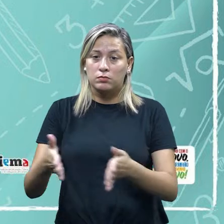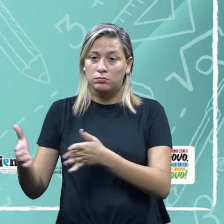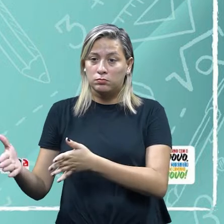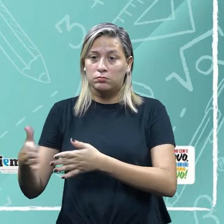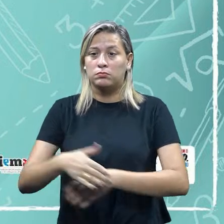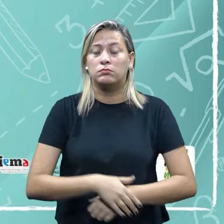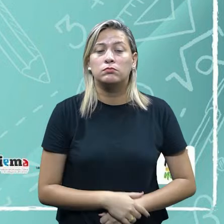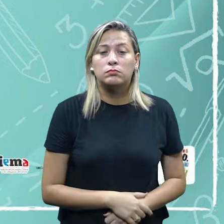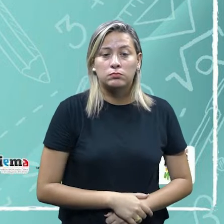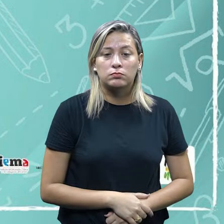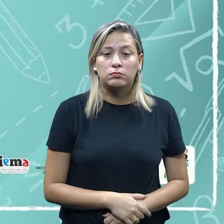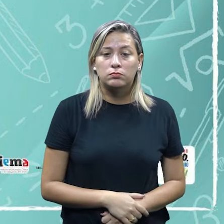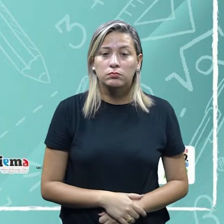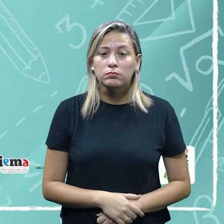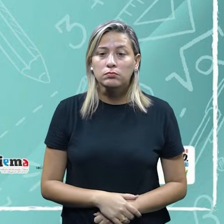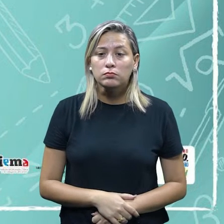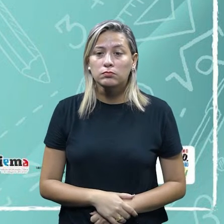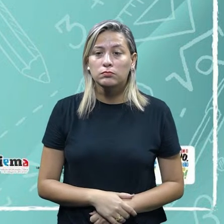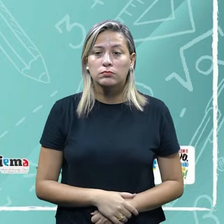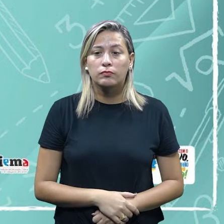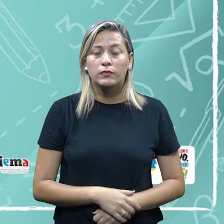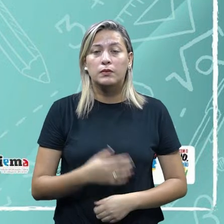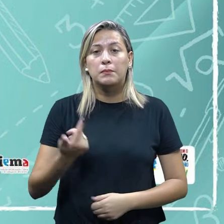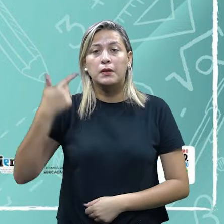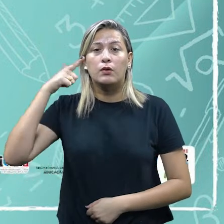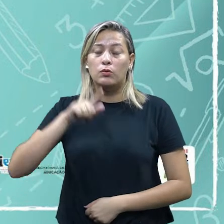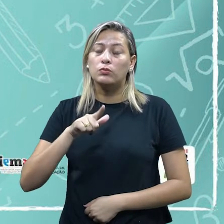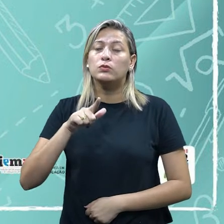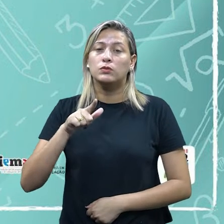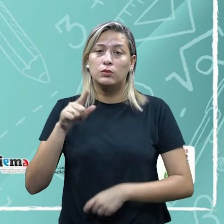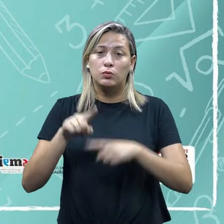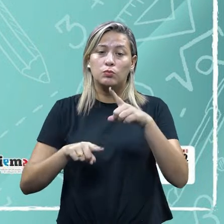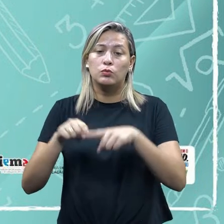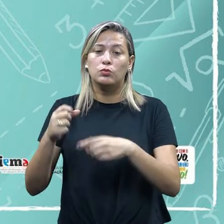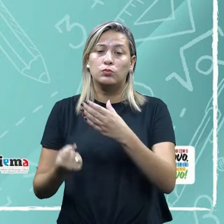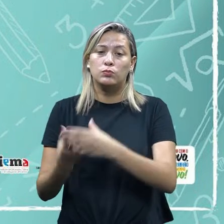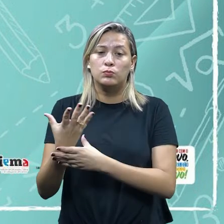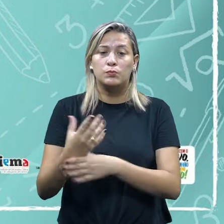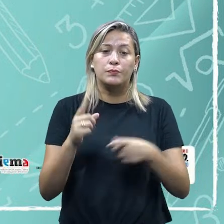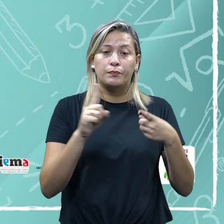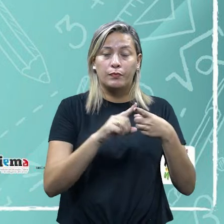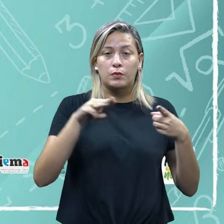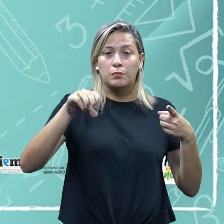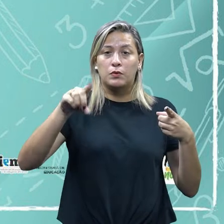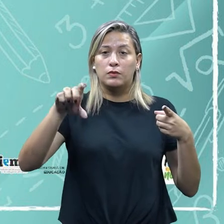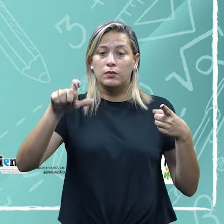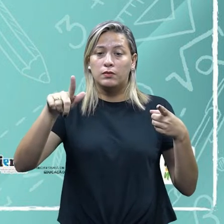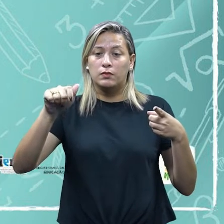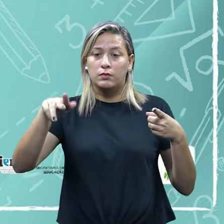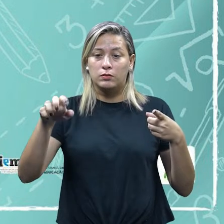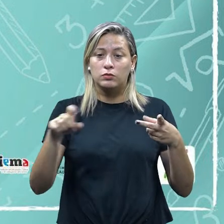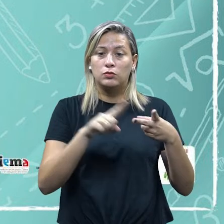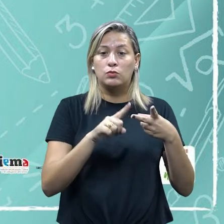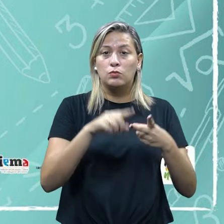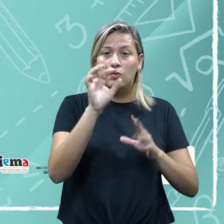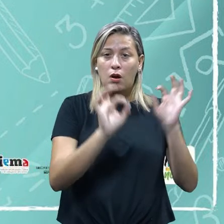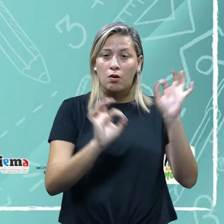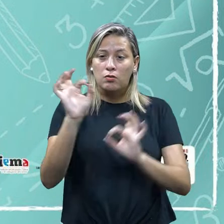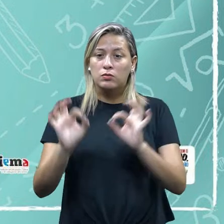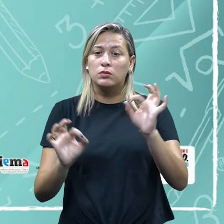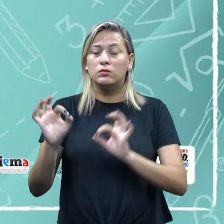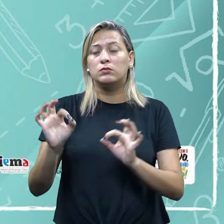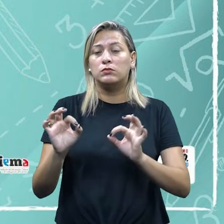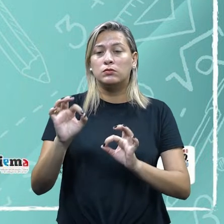gente divide aí em 4 etapas principais para chegar no produto final, sendo elas quais? A modelagem, a configuração de